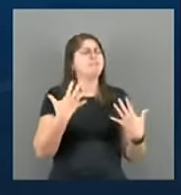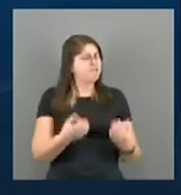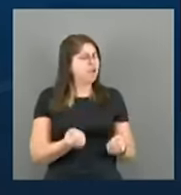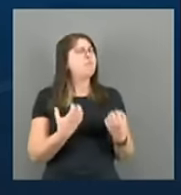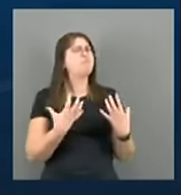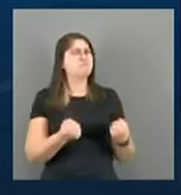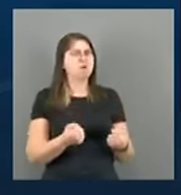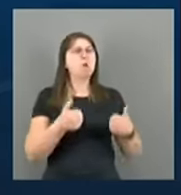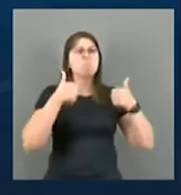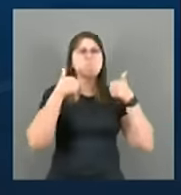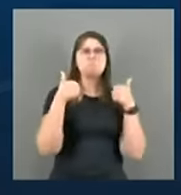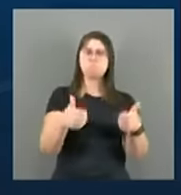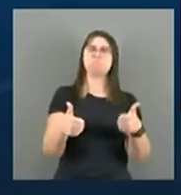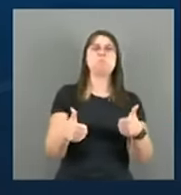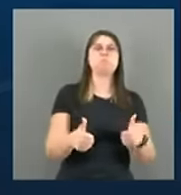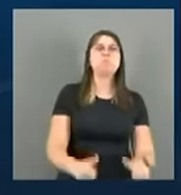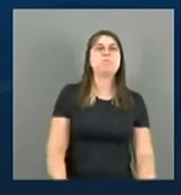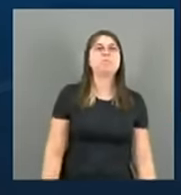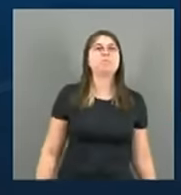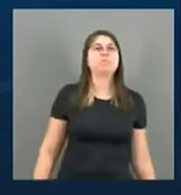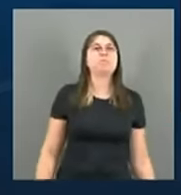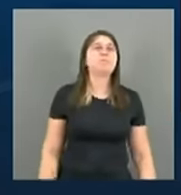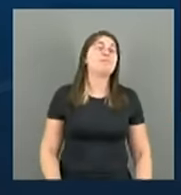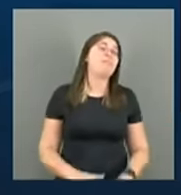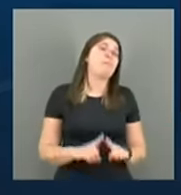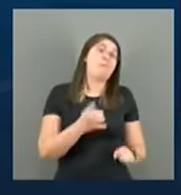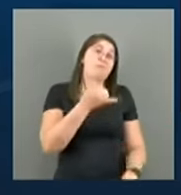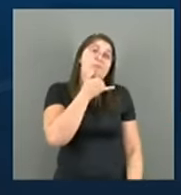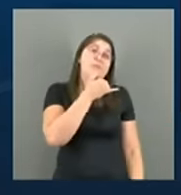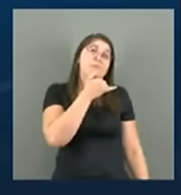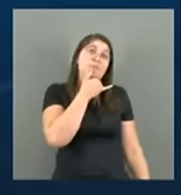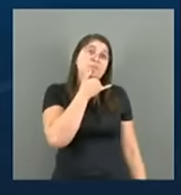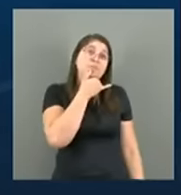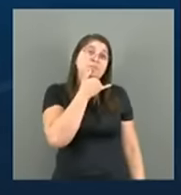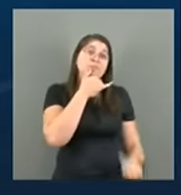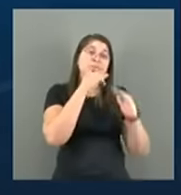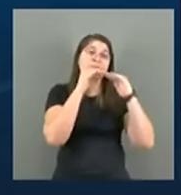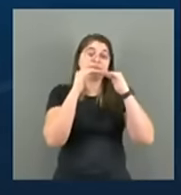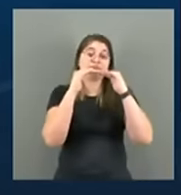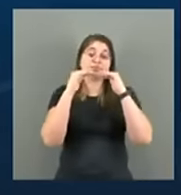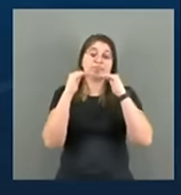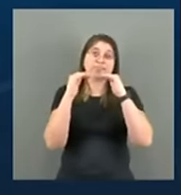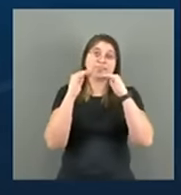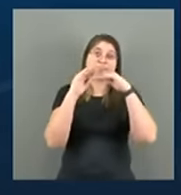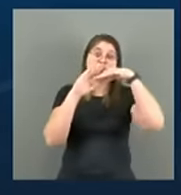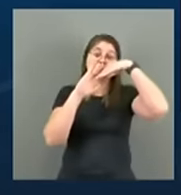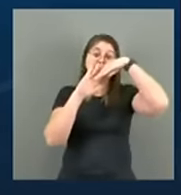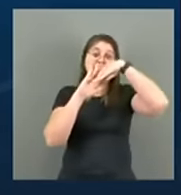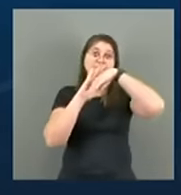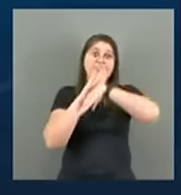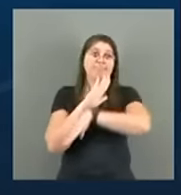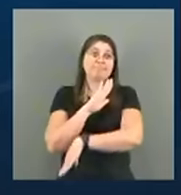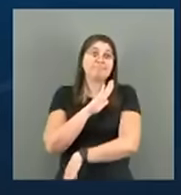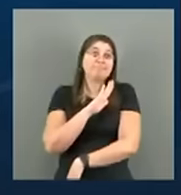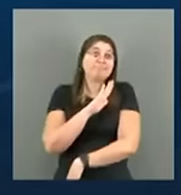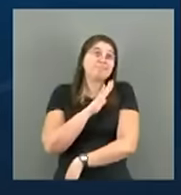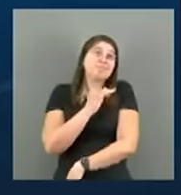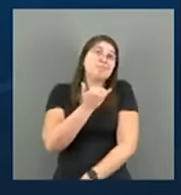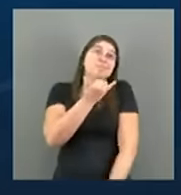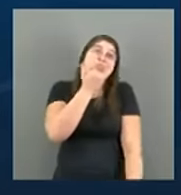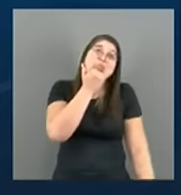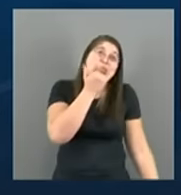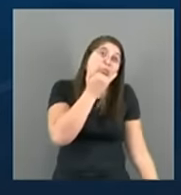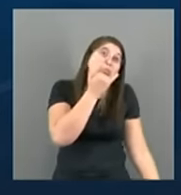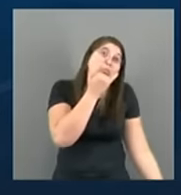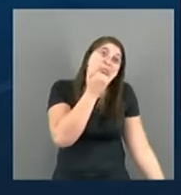ia dar tudo certo. E infelizmente eu vim a rebaixar o Santa Maria. Desculpa, mais